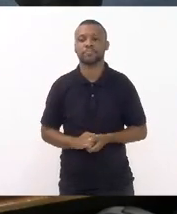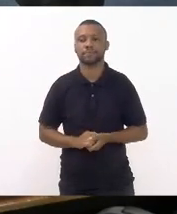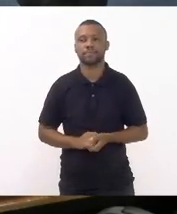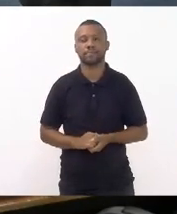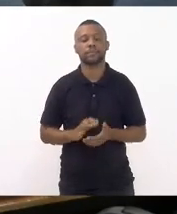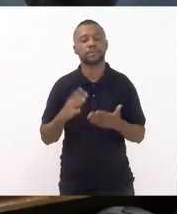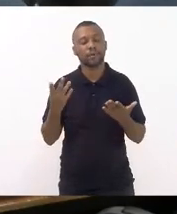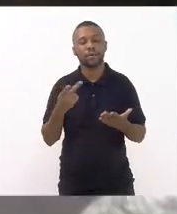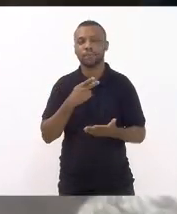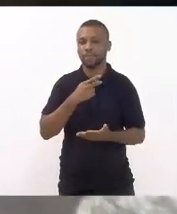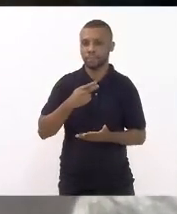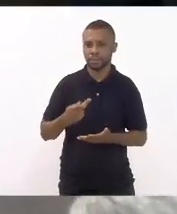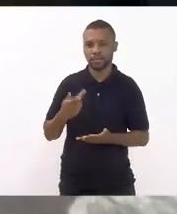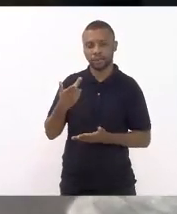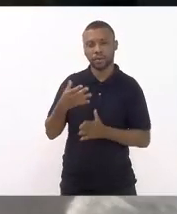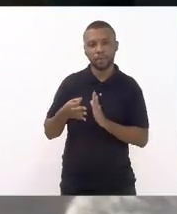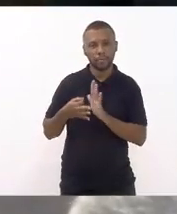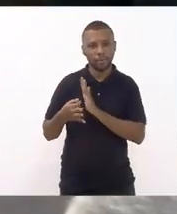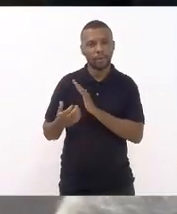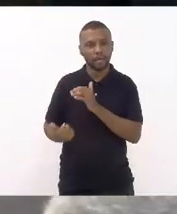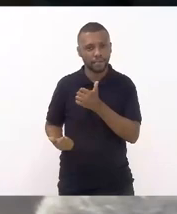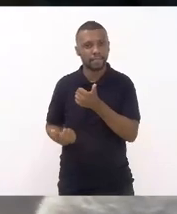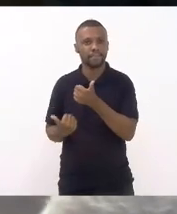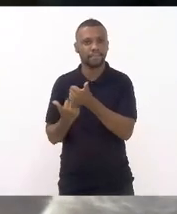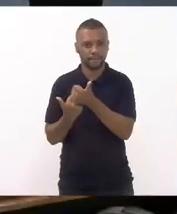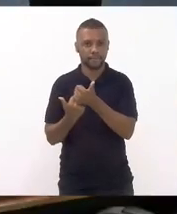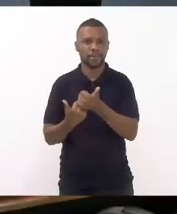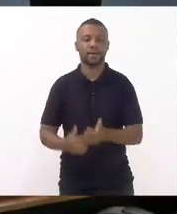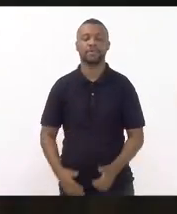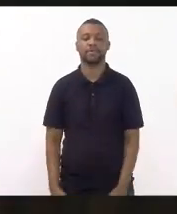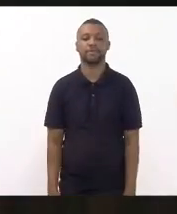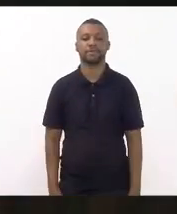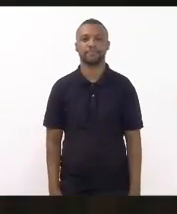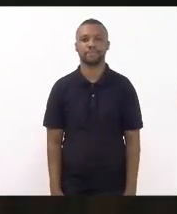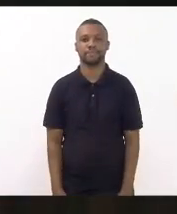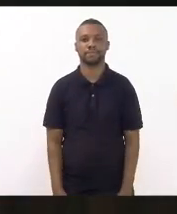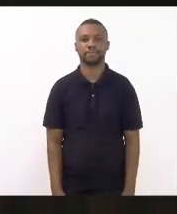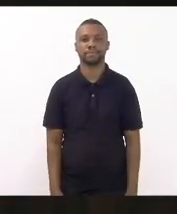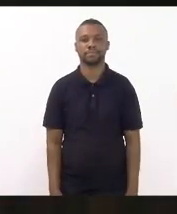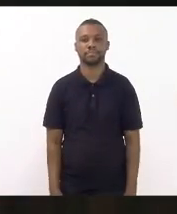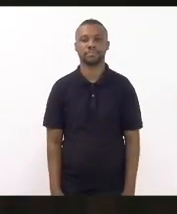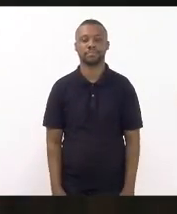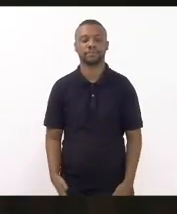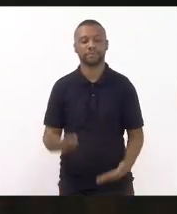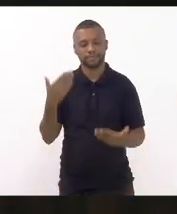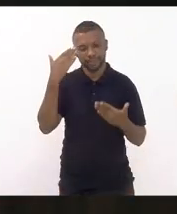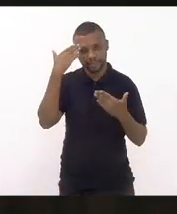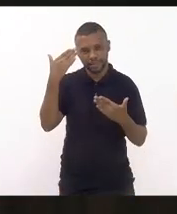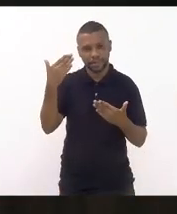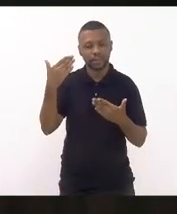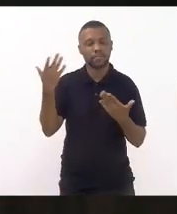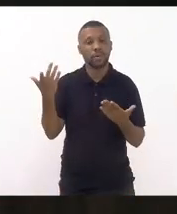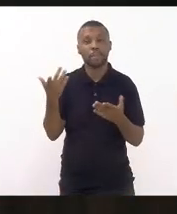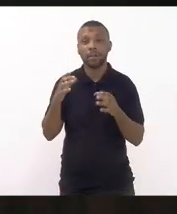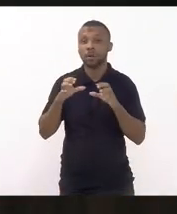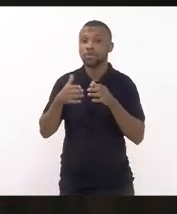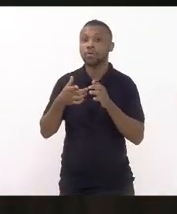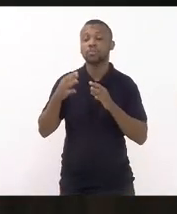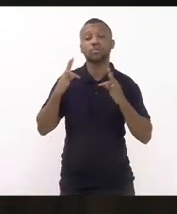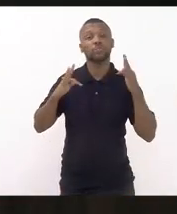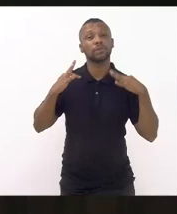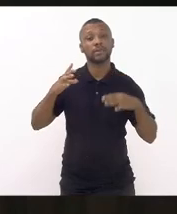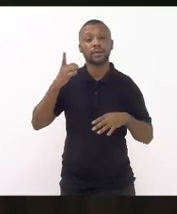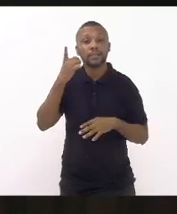Senhora Presidente, parecer favorável. Obrigada, querido decano. Pela Comissão de Turismo, deputada